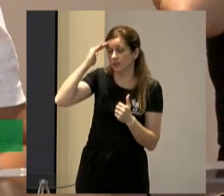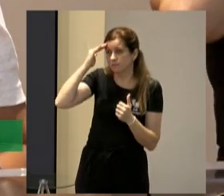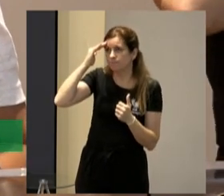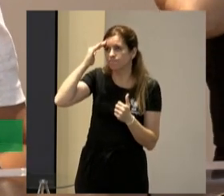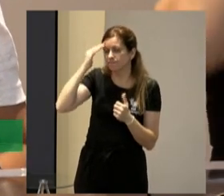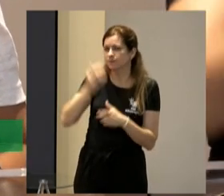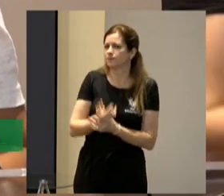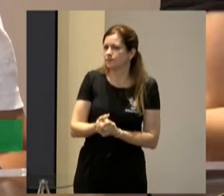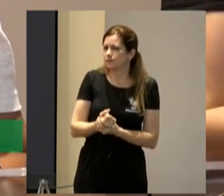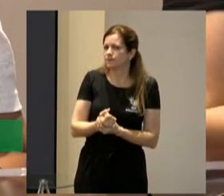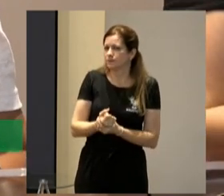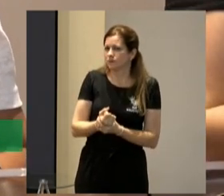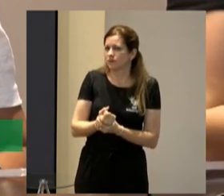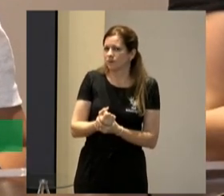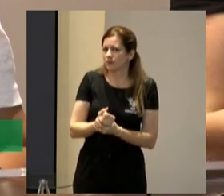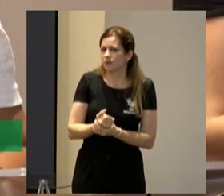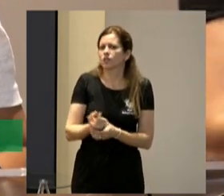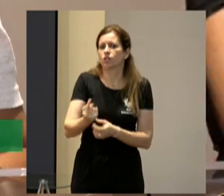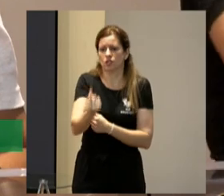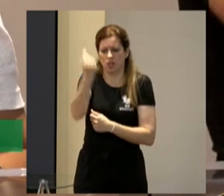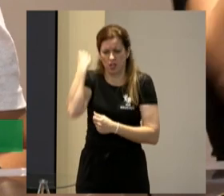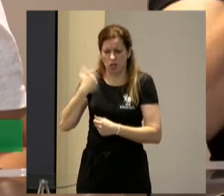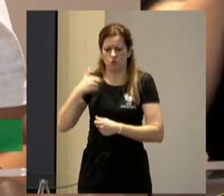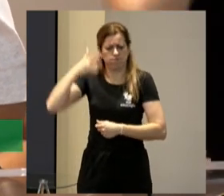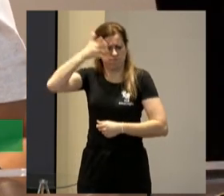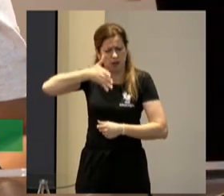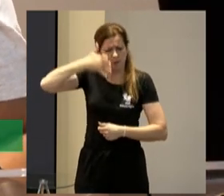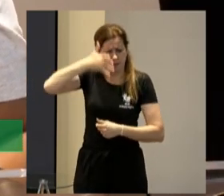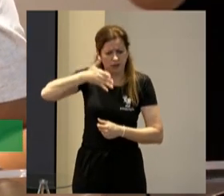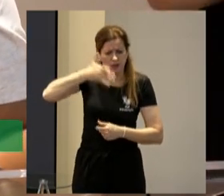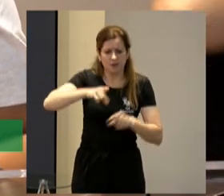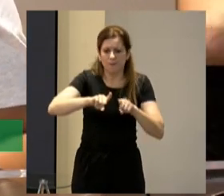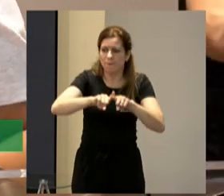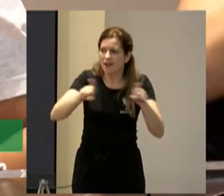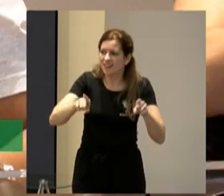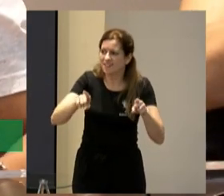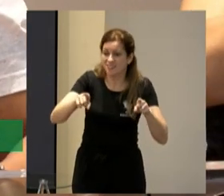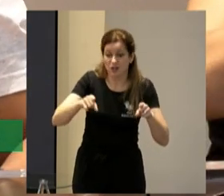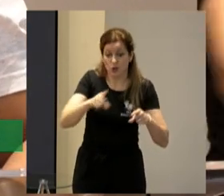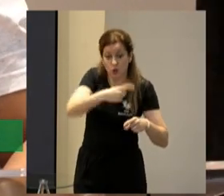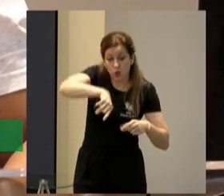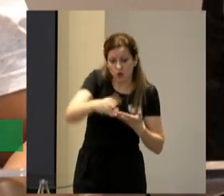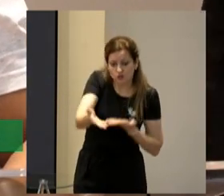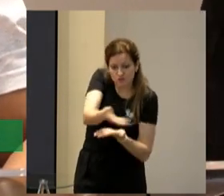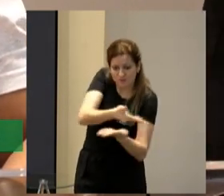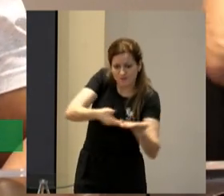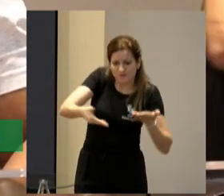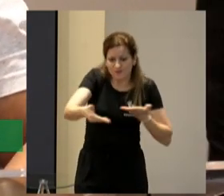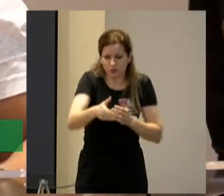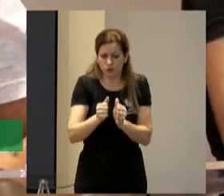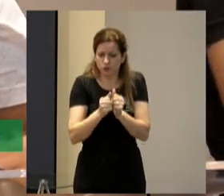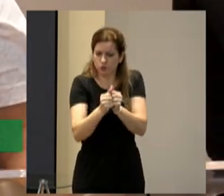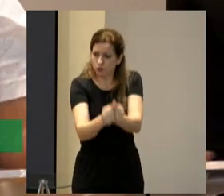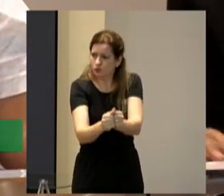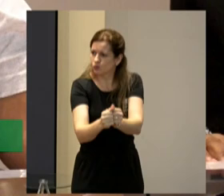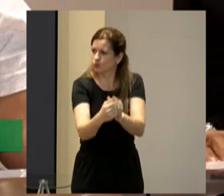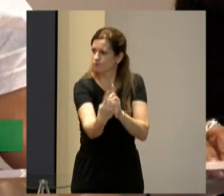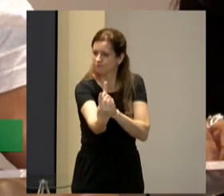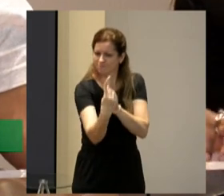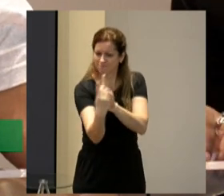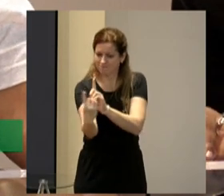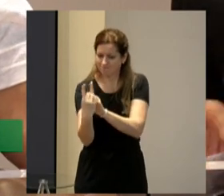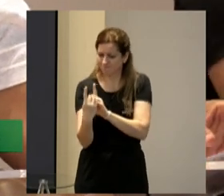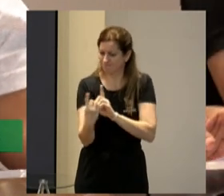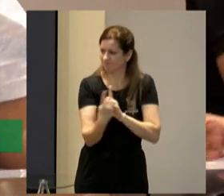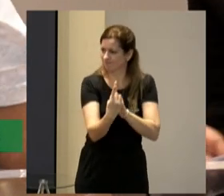ser, não só a formadora, mas a irmã das minhas professoras pretas, porque elas também vinham com muitas dores num